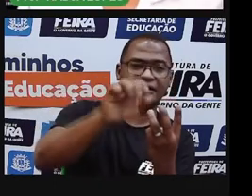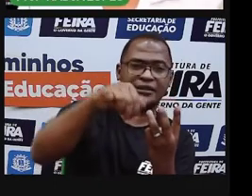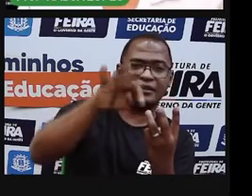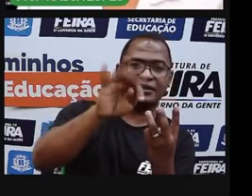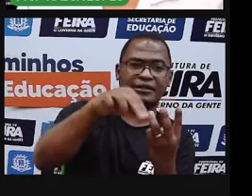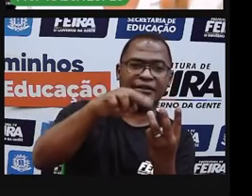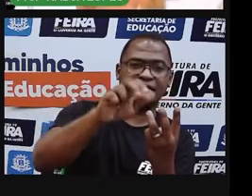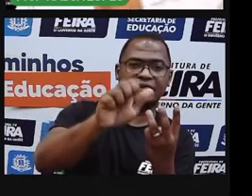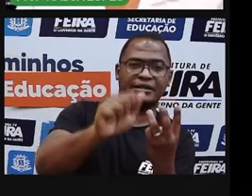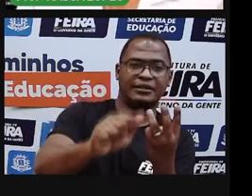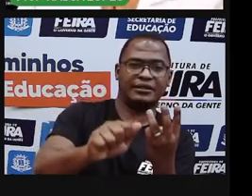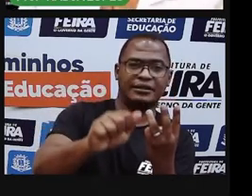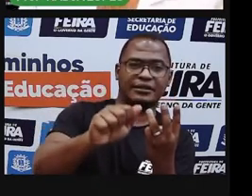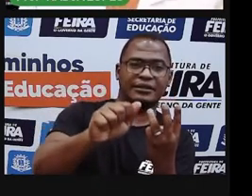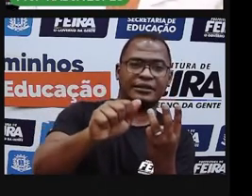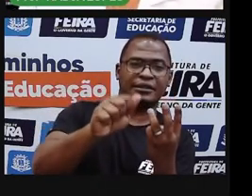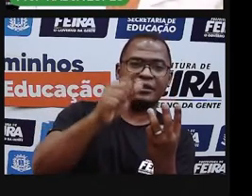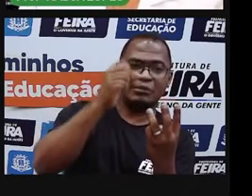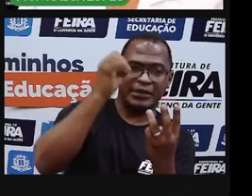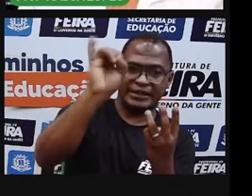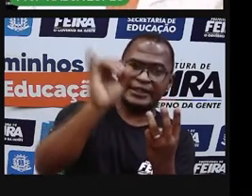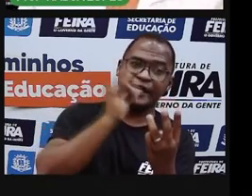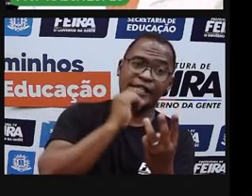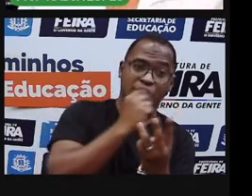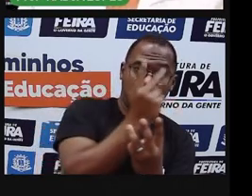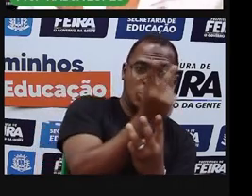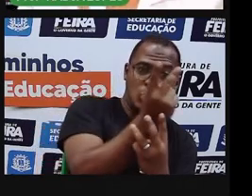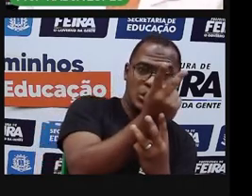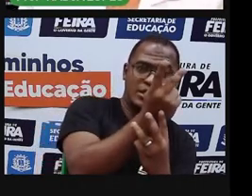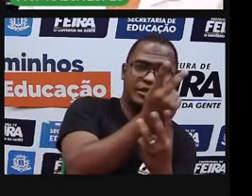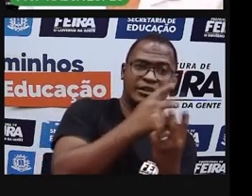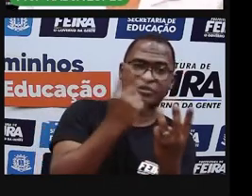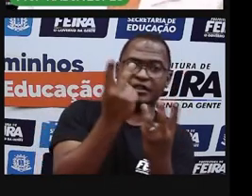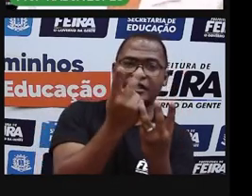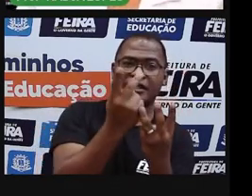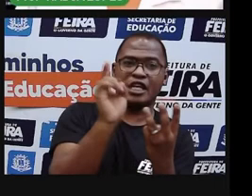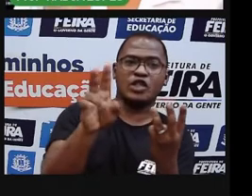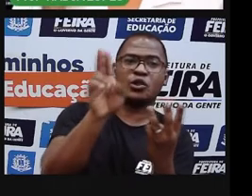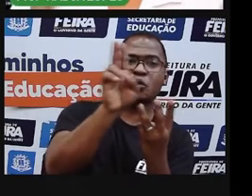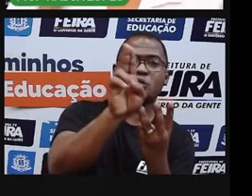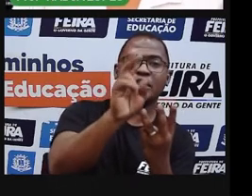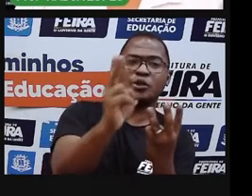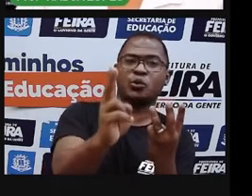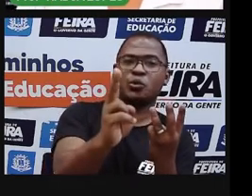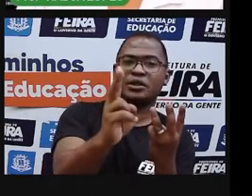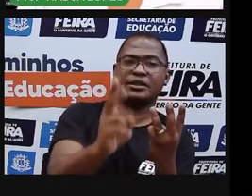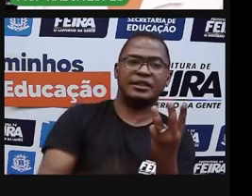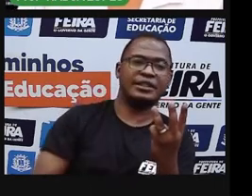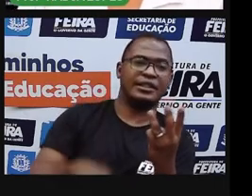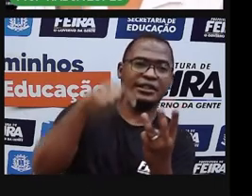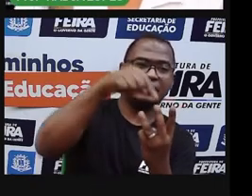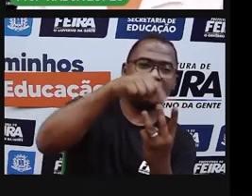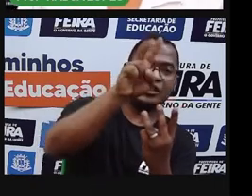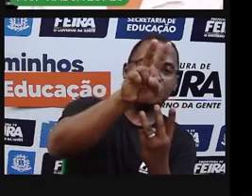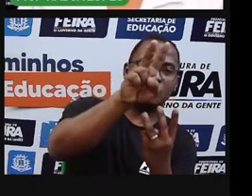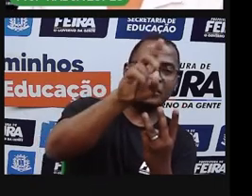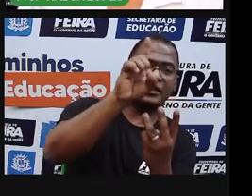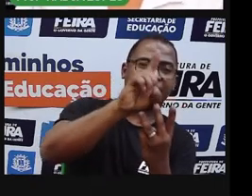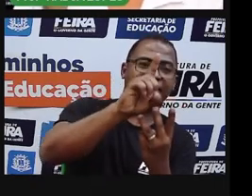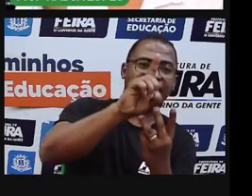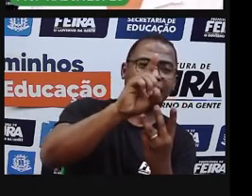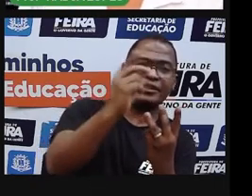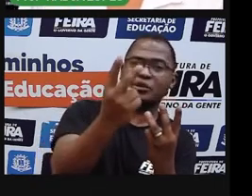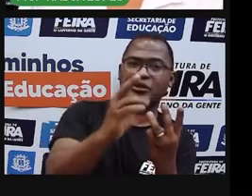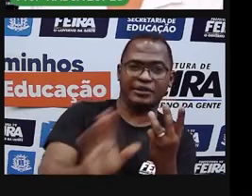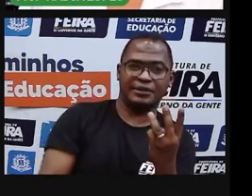então ele é relativo porque ele vai depender da posição e ele vai ser absoluto porque se ele for o dois tiver na frente bateu dois